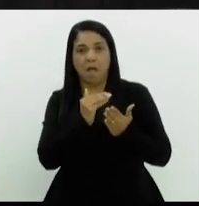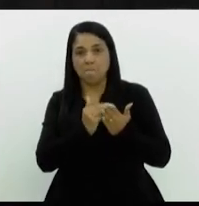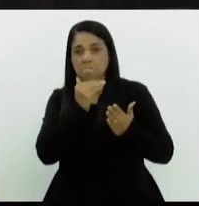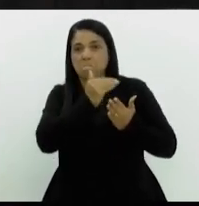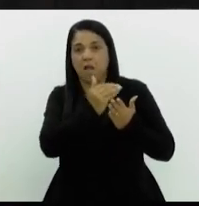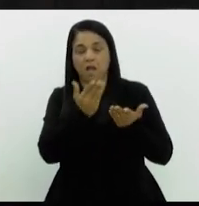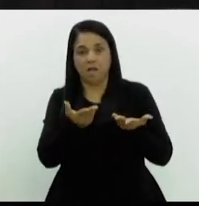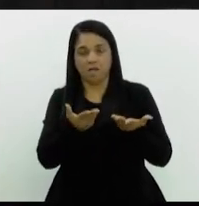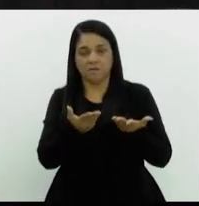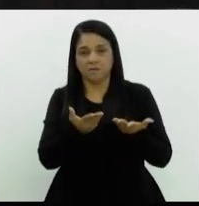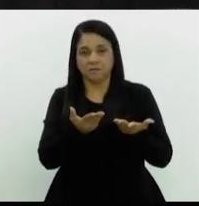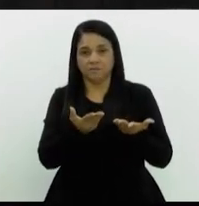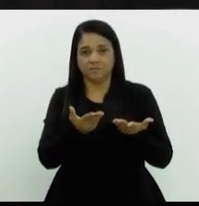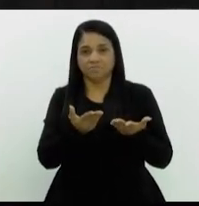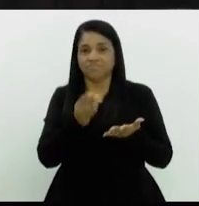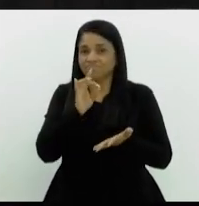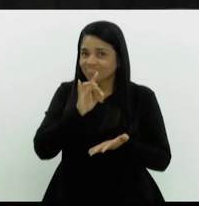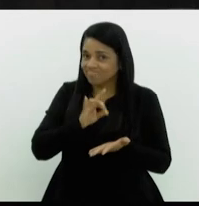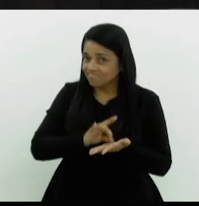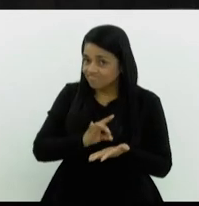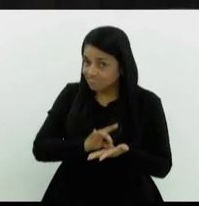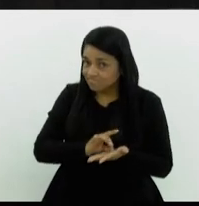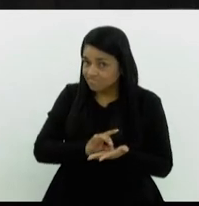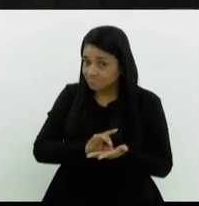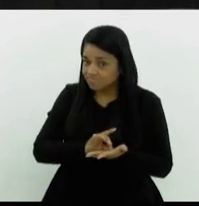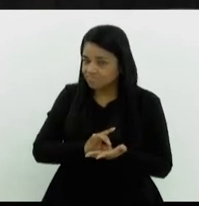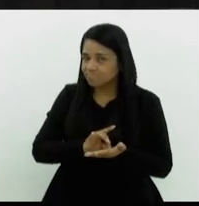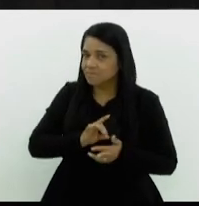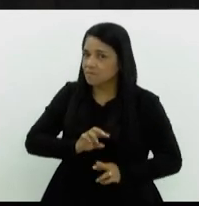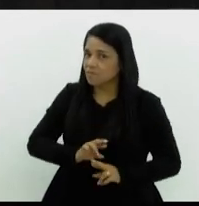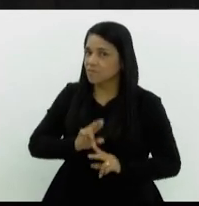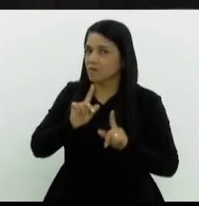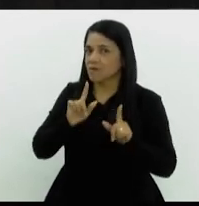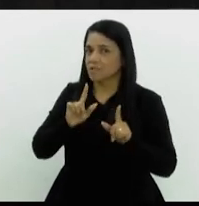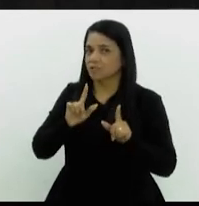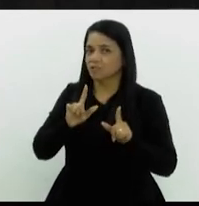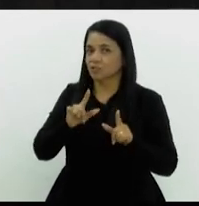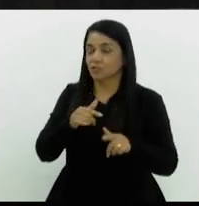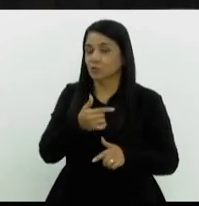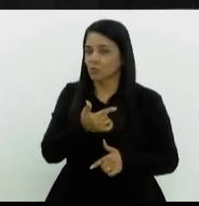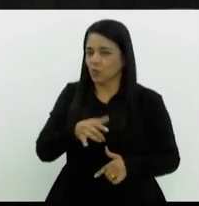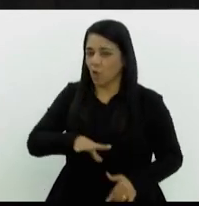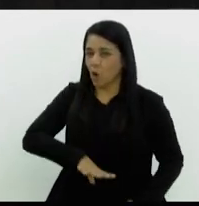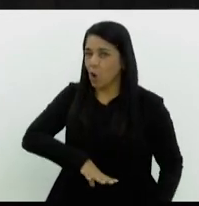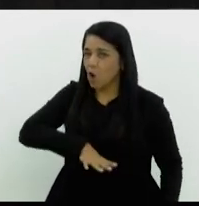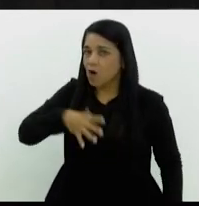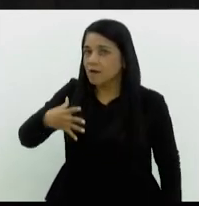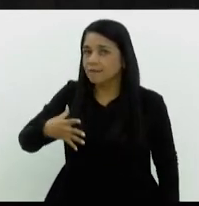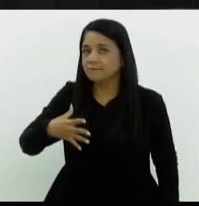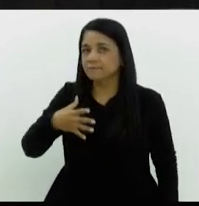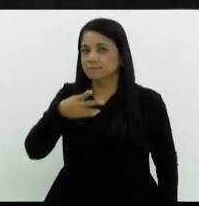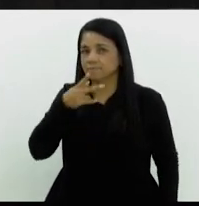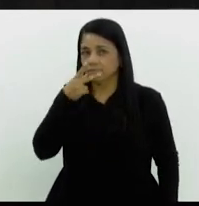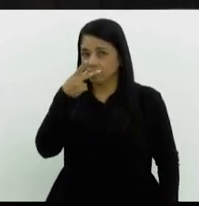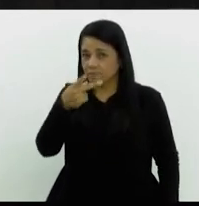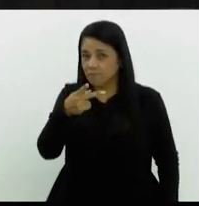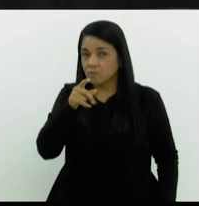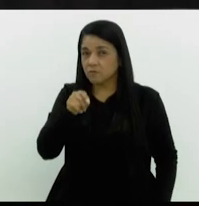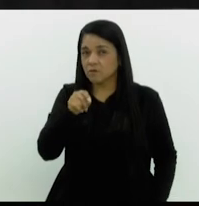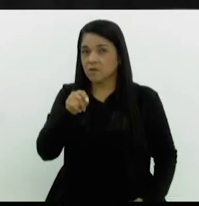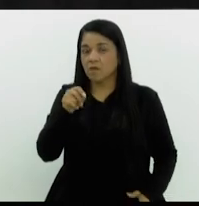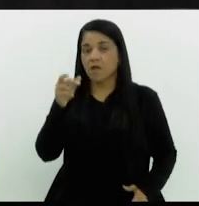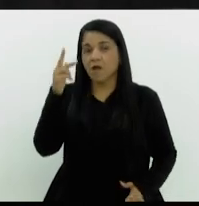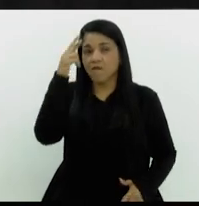Quando, na verdade, não tem a coragem de dizer que a situação fiscal